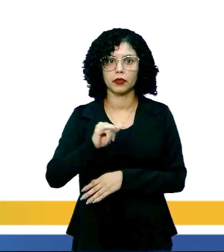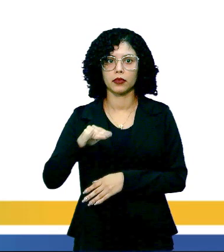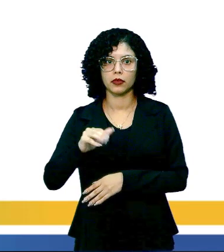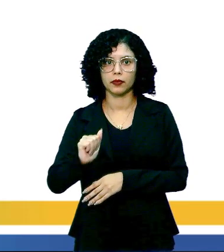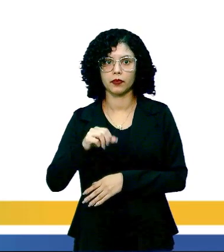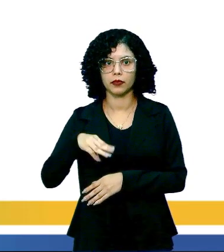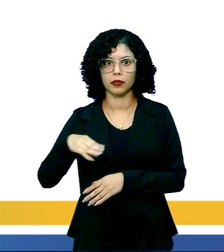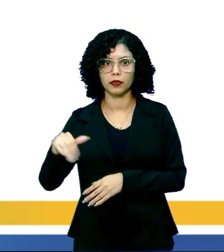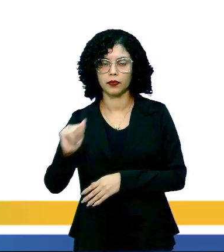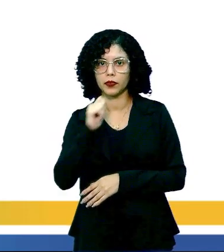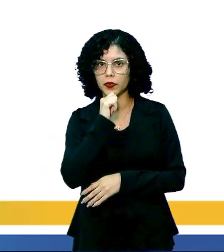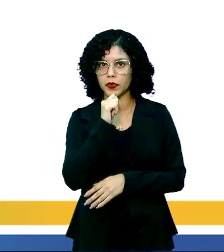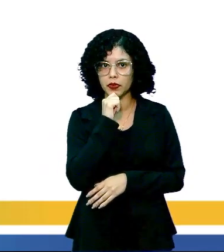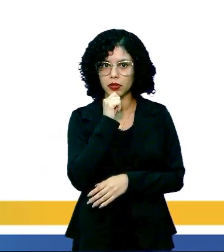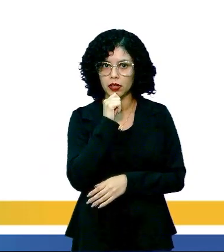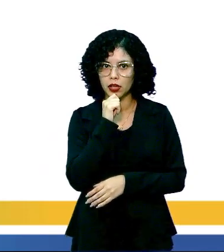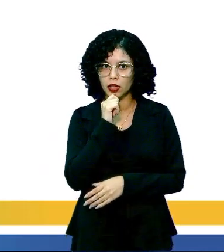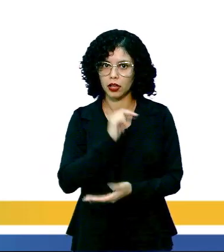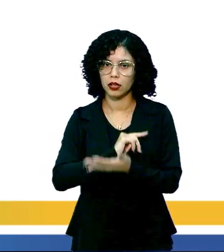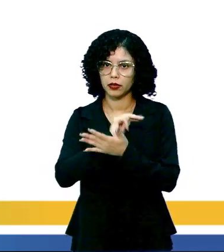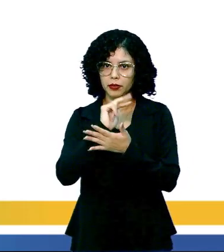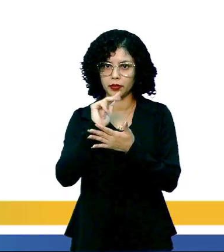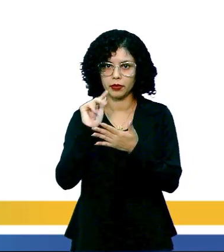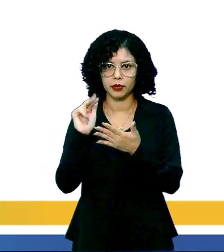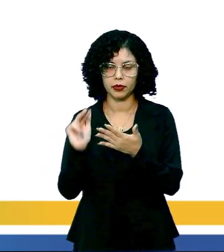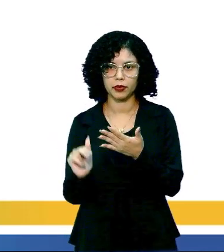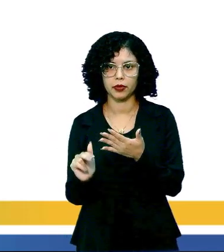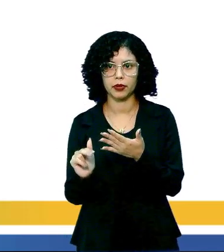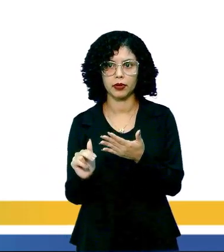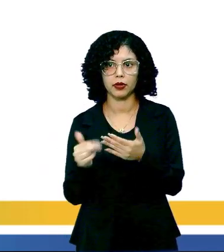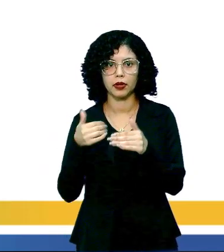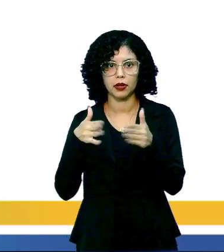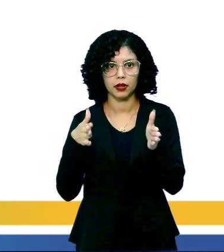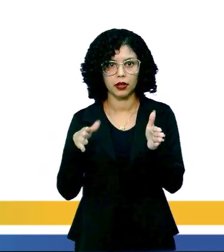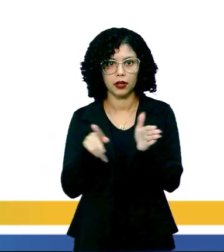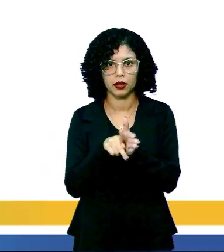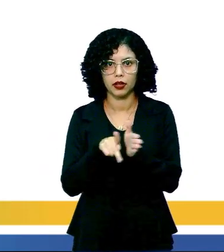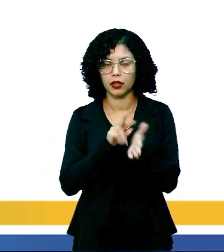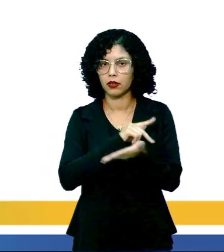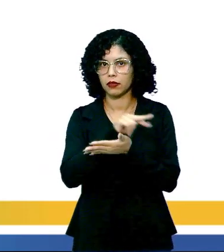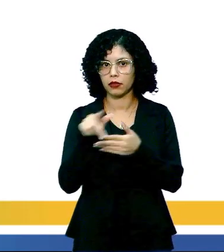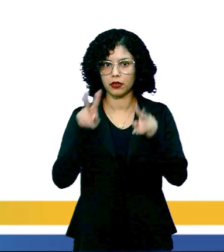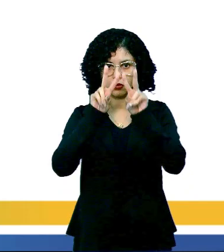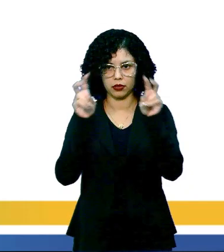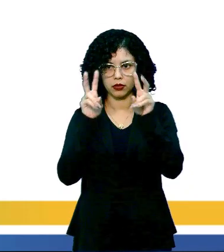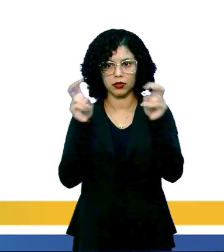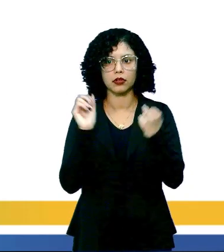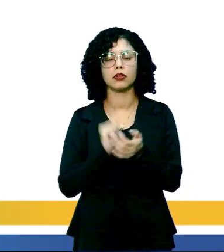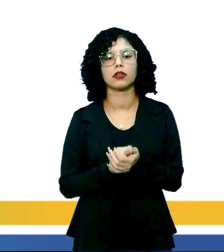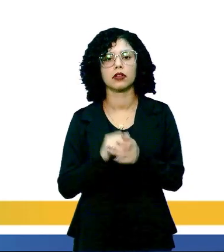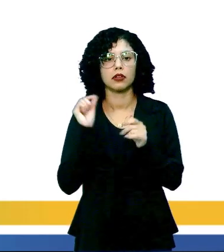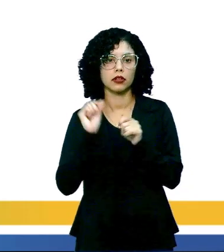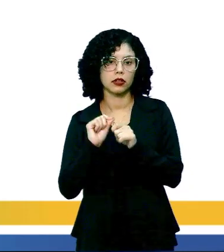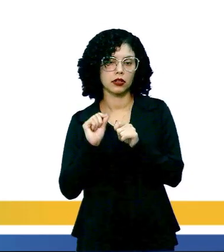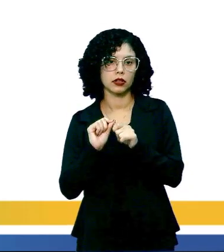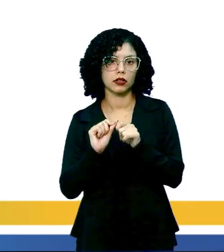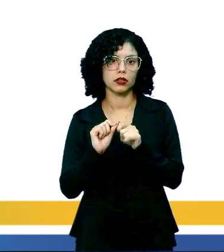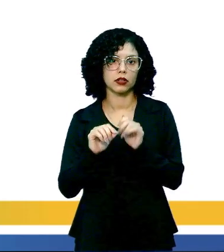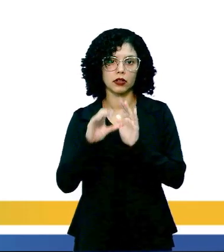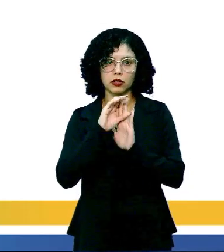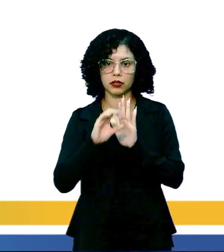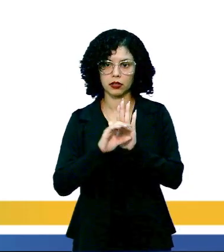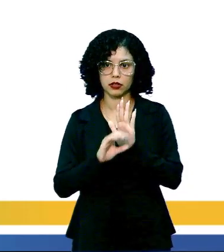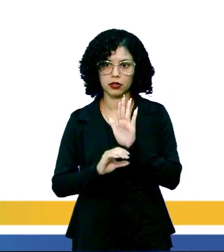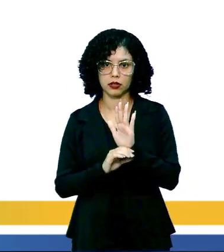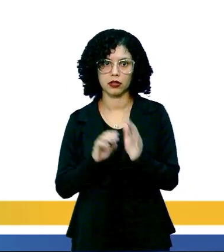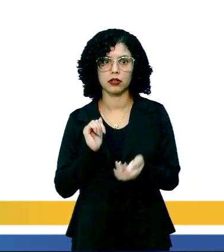mão mesmo, tá? Sendo muito diversificada, abre espaço a diversos temas e formas. Aí a gente